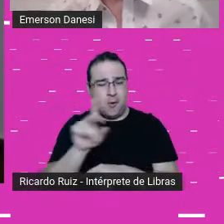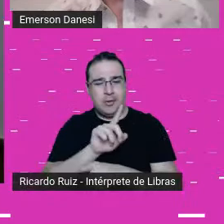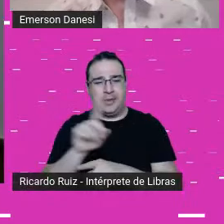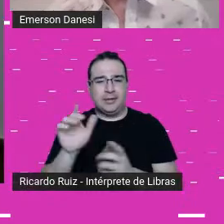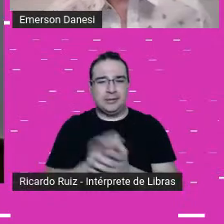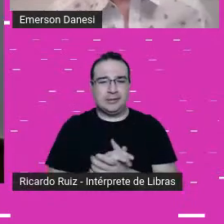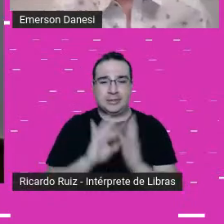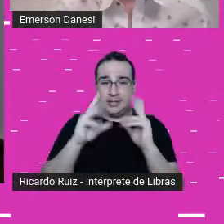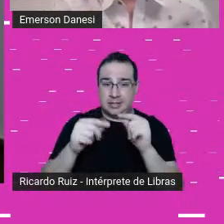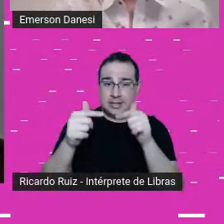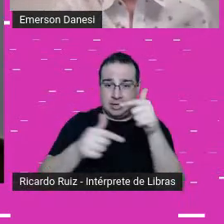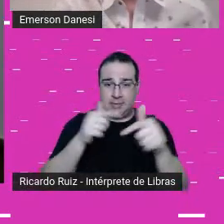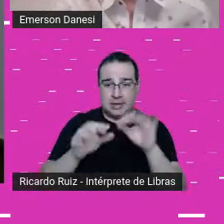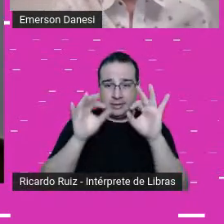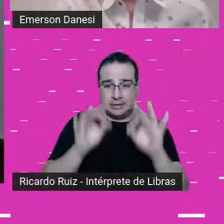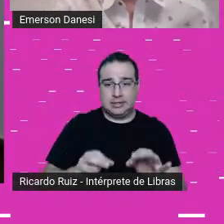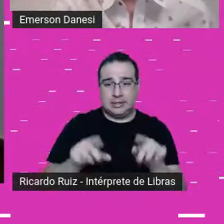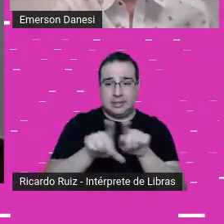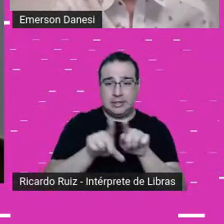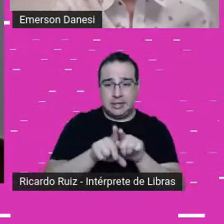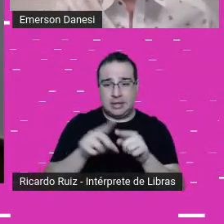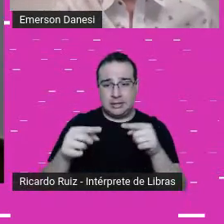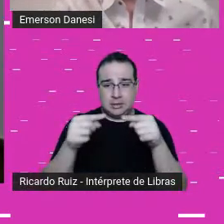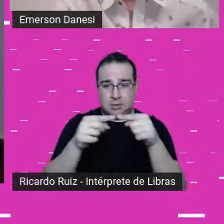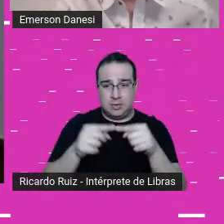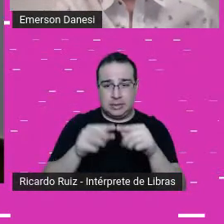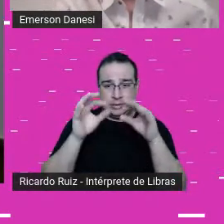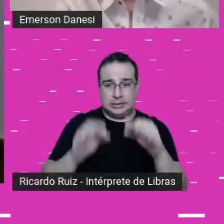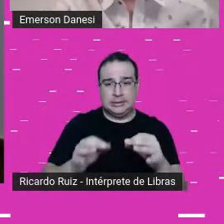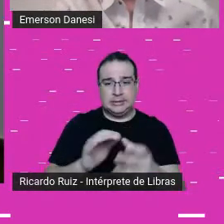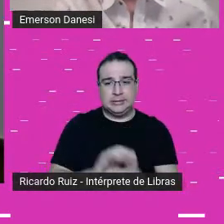mas quando você acessava, a peça ia para um outro lugar.